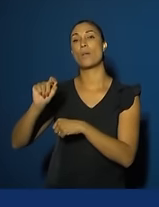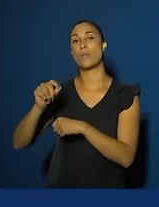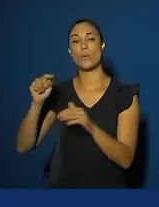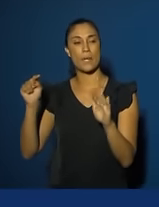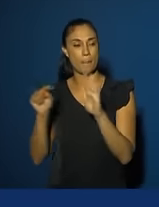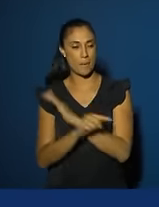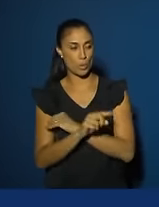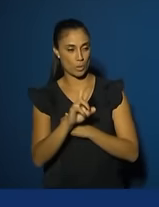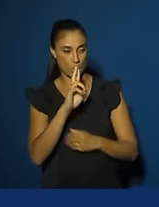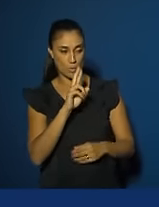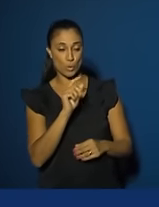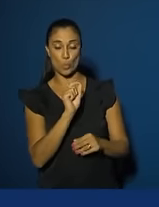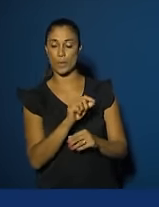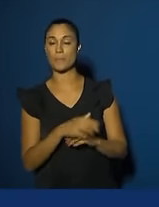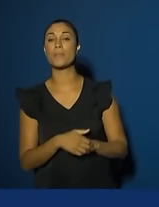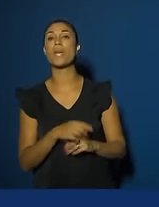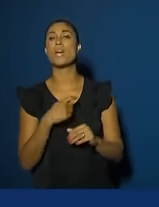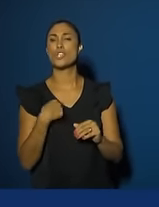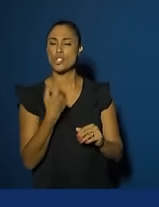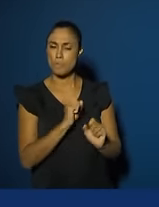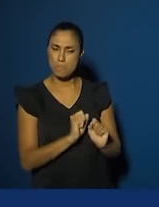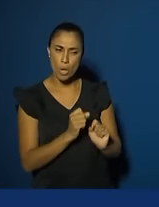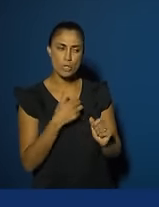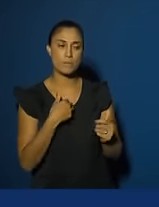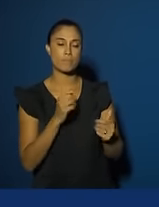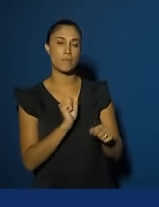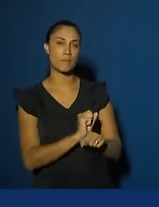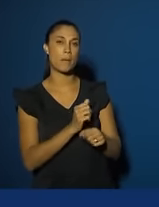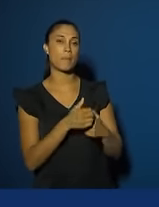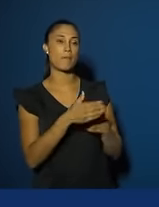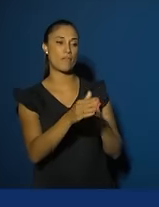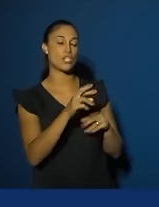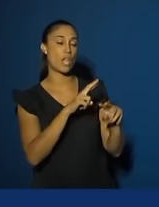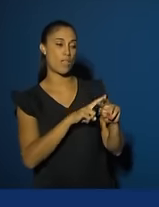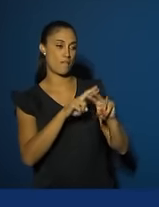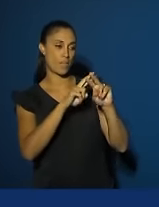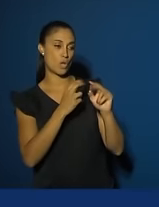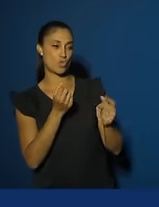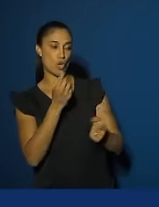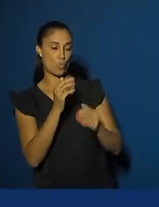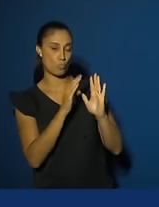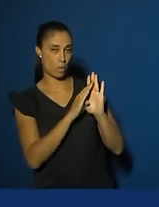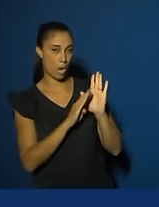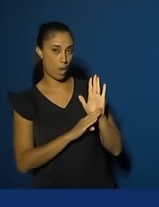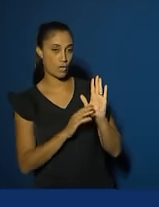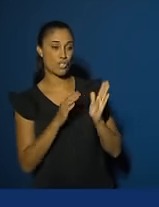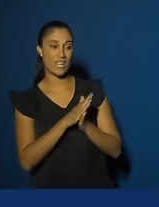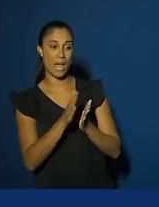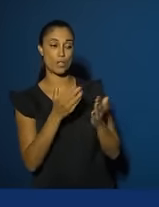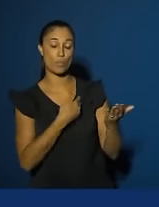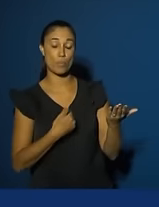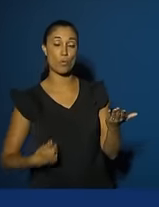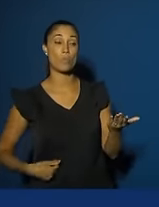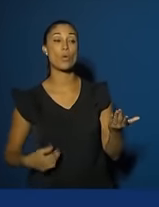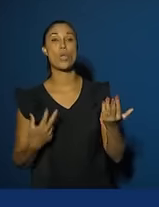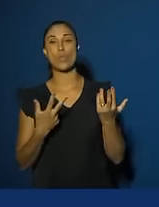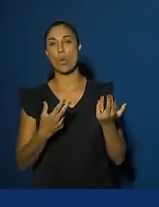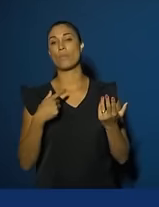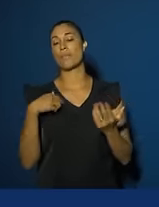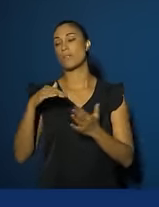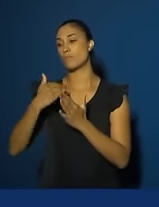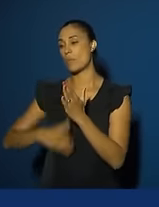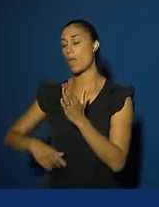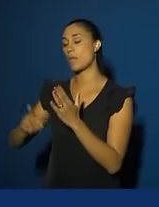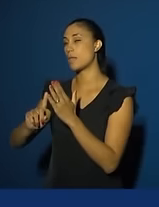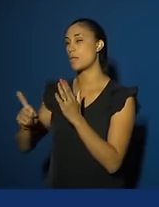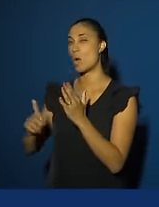eu queria perguntar ao Senhor isso olha a gente pode esperar paraa frente alguma revisão de alguns programas de gasto público da mesma forma que tem desonerações que